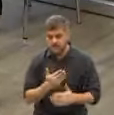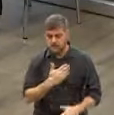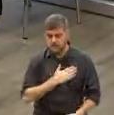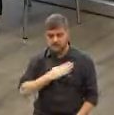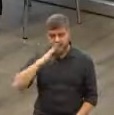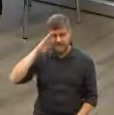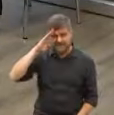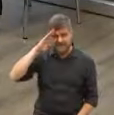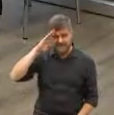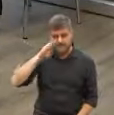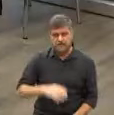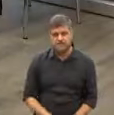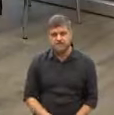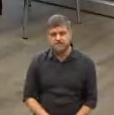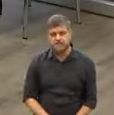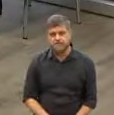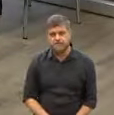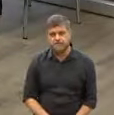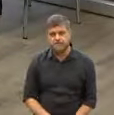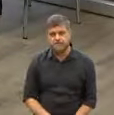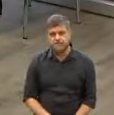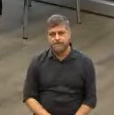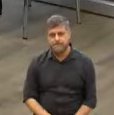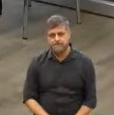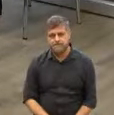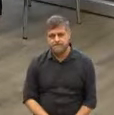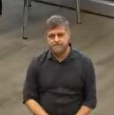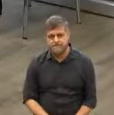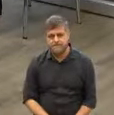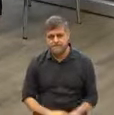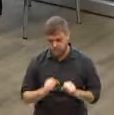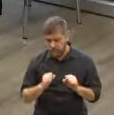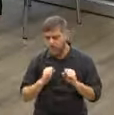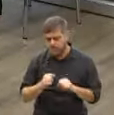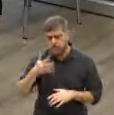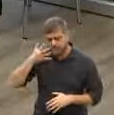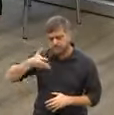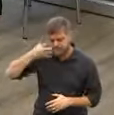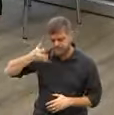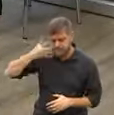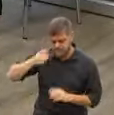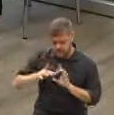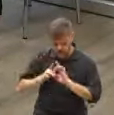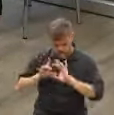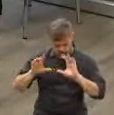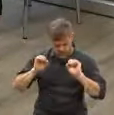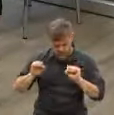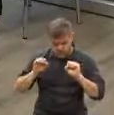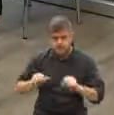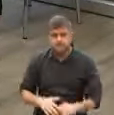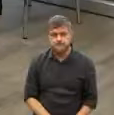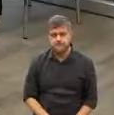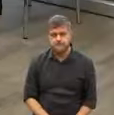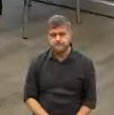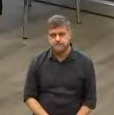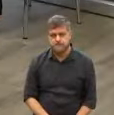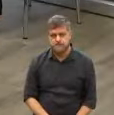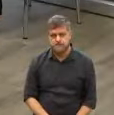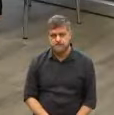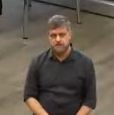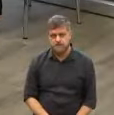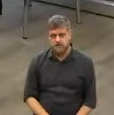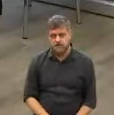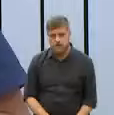cívico-militar é muito provável. Pode continuar. Pode continuar. Mas é que isso vai chegar